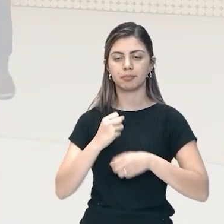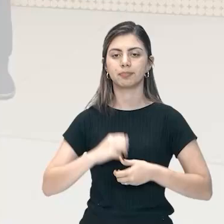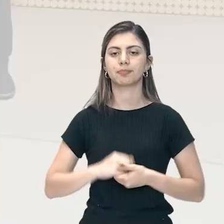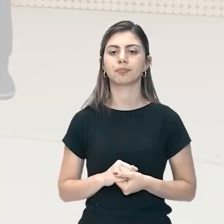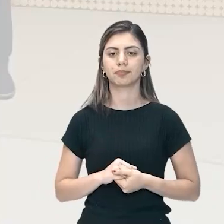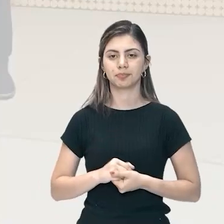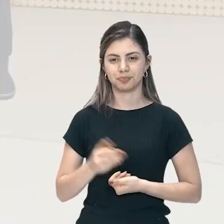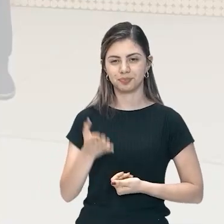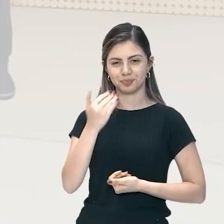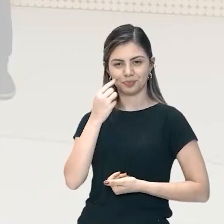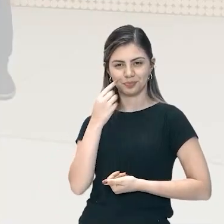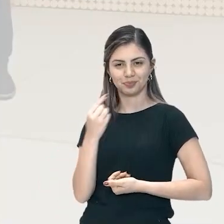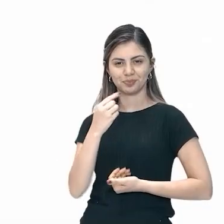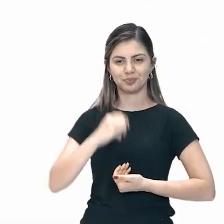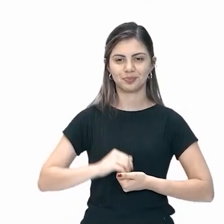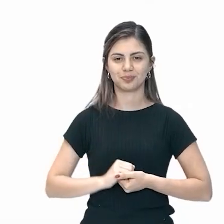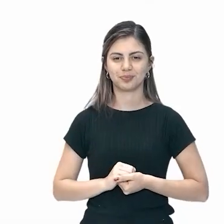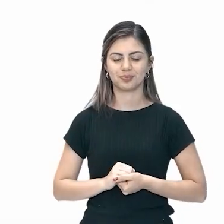só uma olhada.